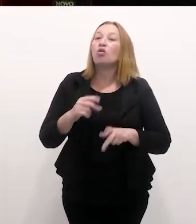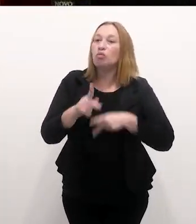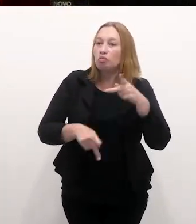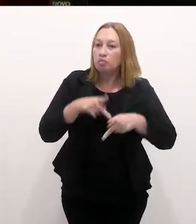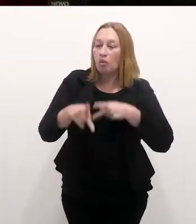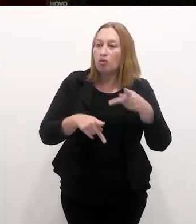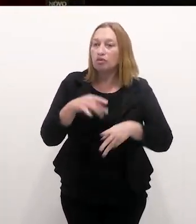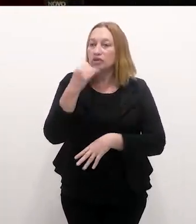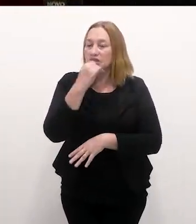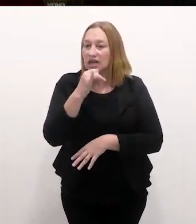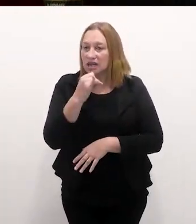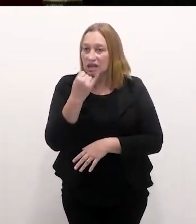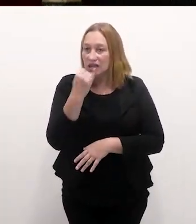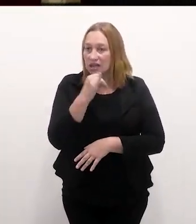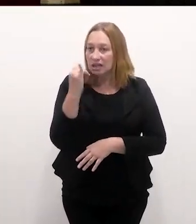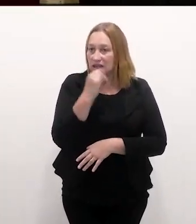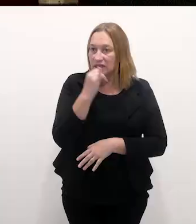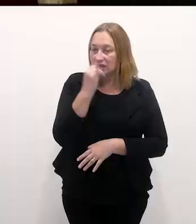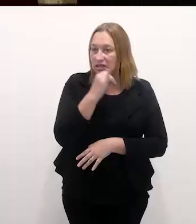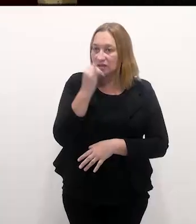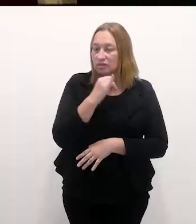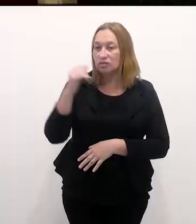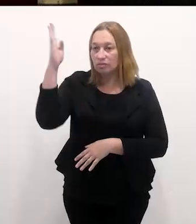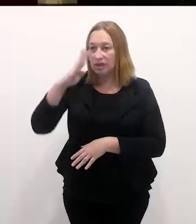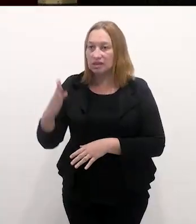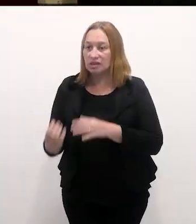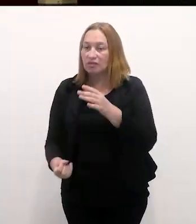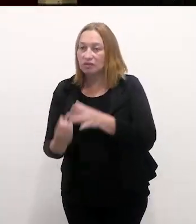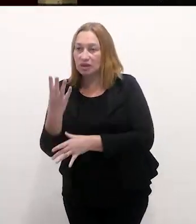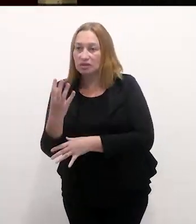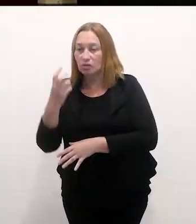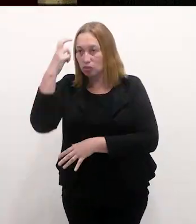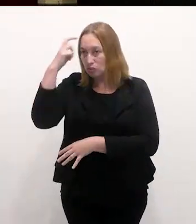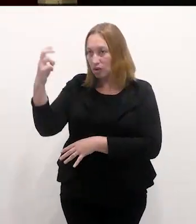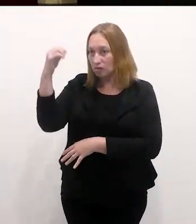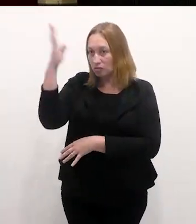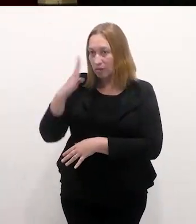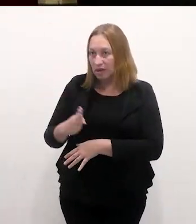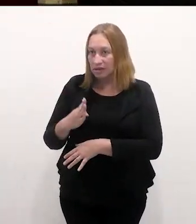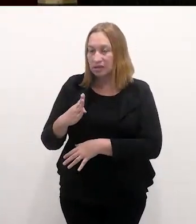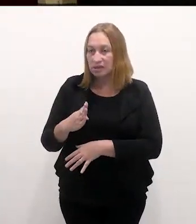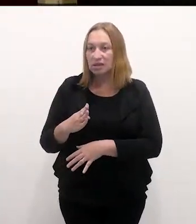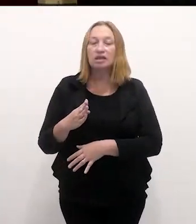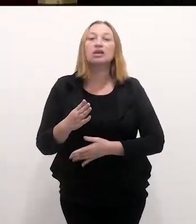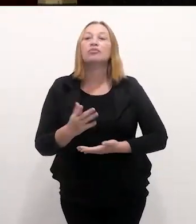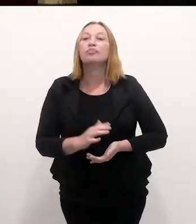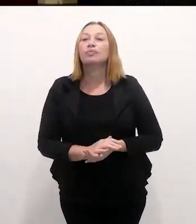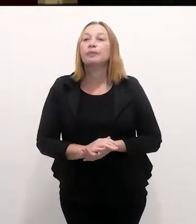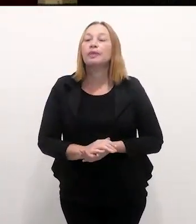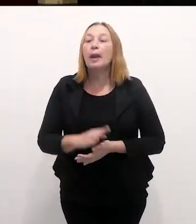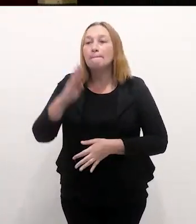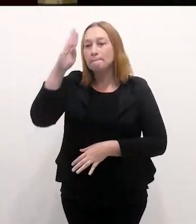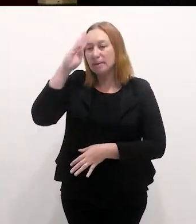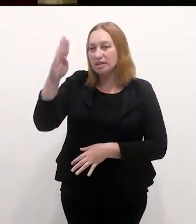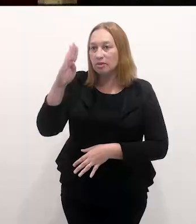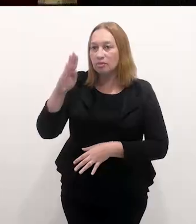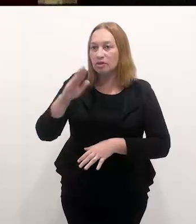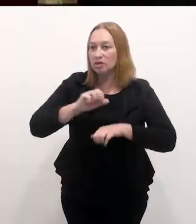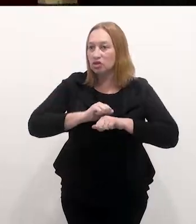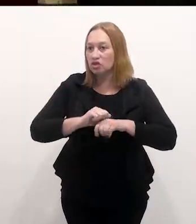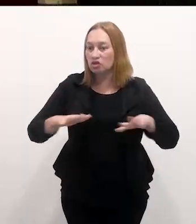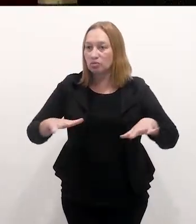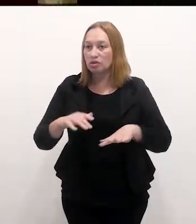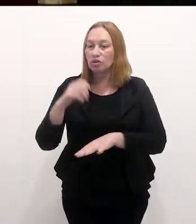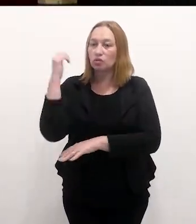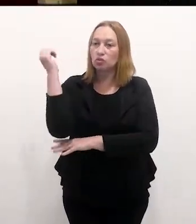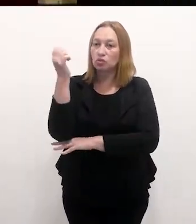no Brasil, na formação social e na formação cultural do Brasil. Como foi dito, assim, a expressão nossa é muito grande, principalmente